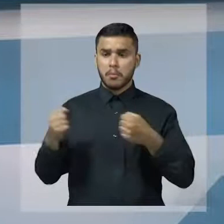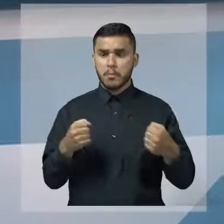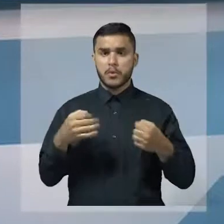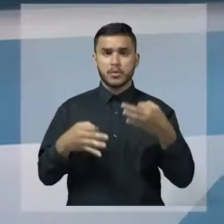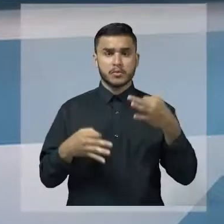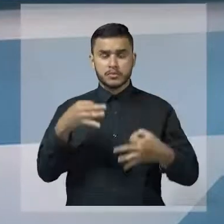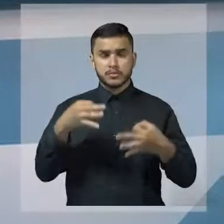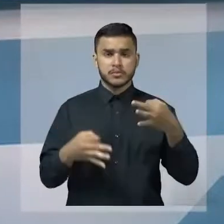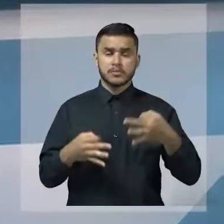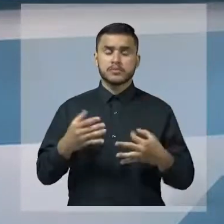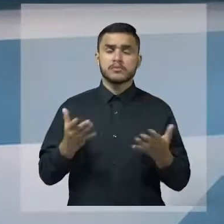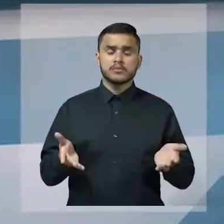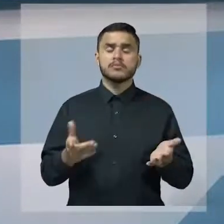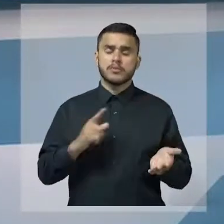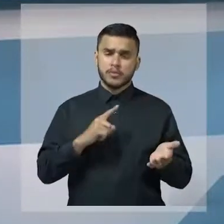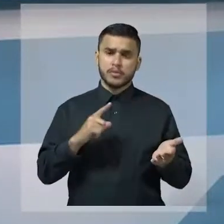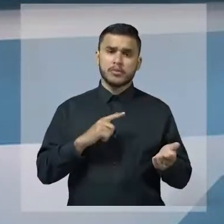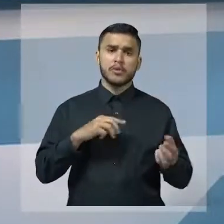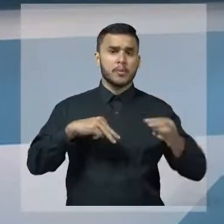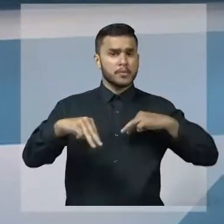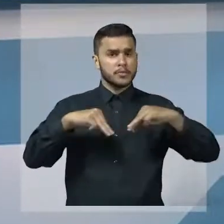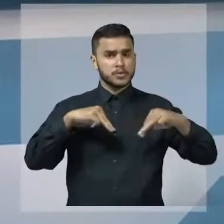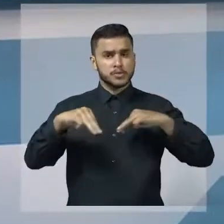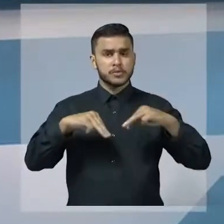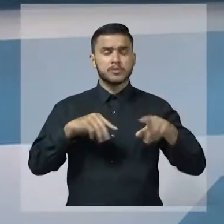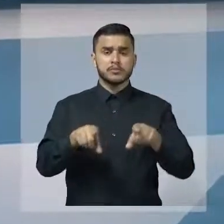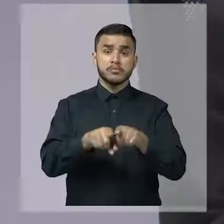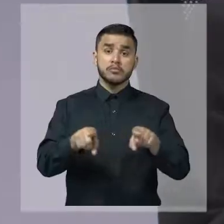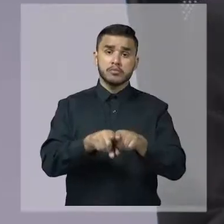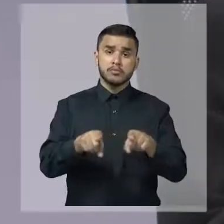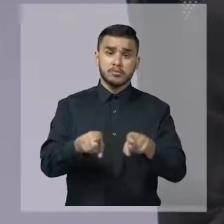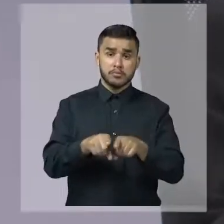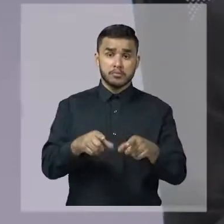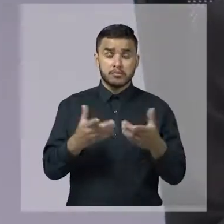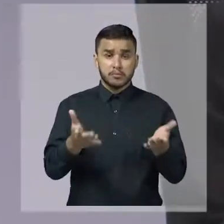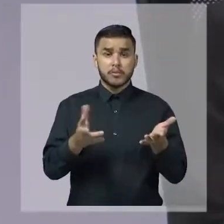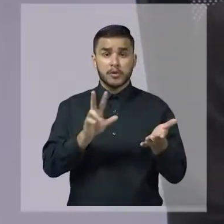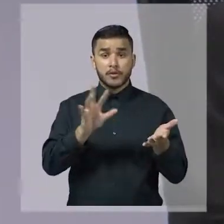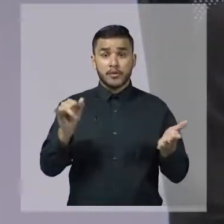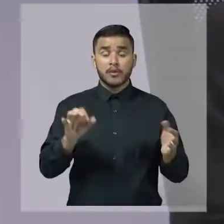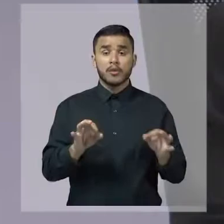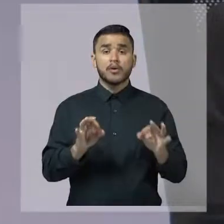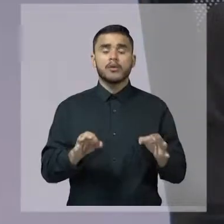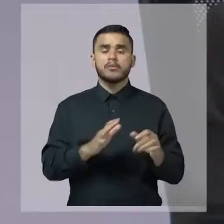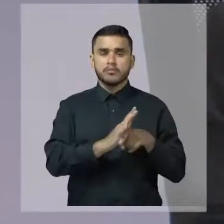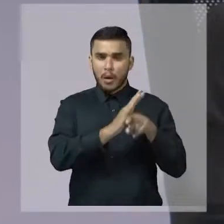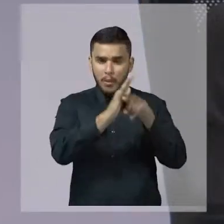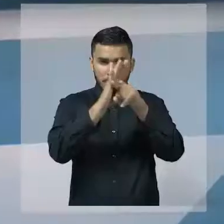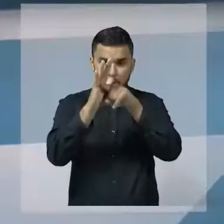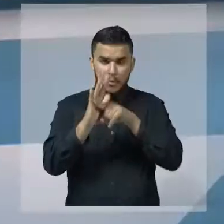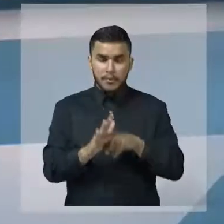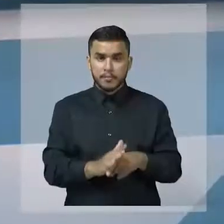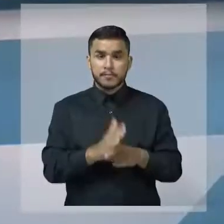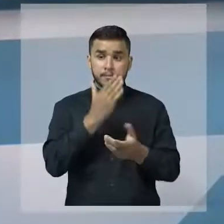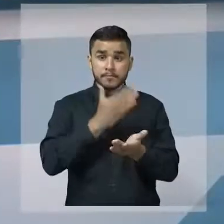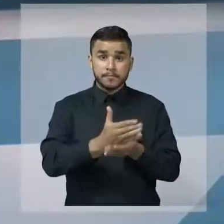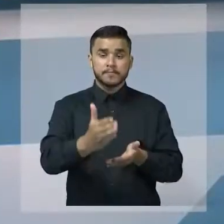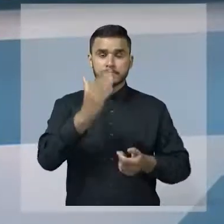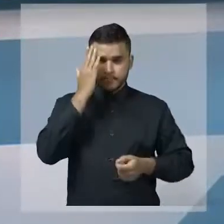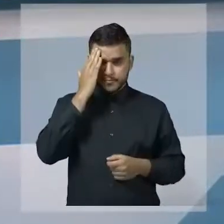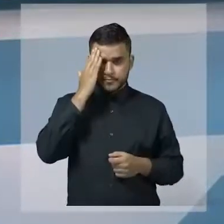os detratores dos senhores ministros e da Suprema Corte serão agora investigados, a partir de